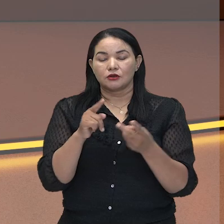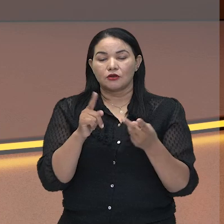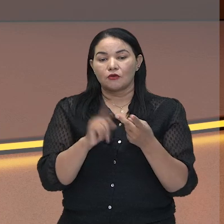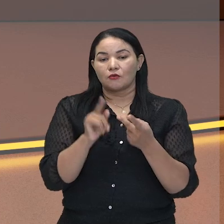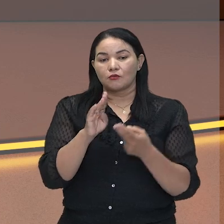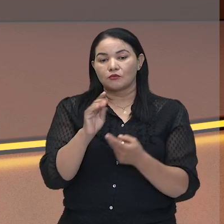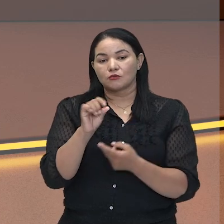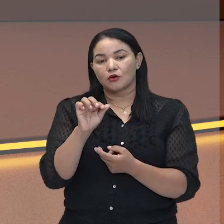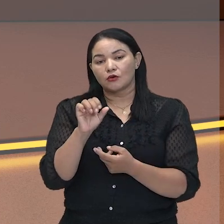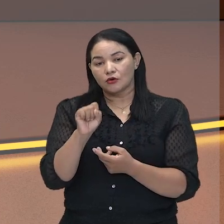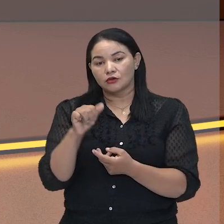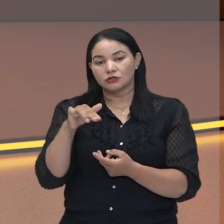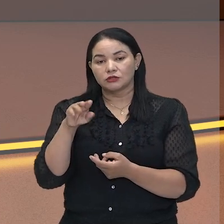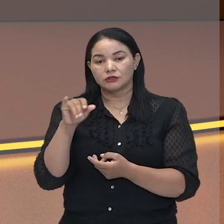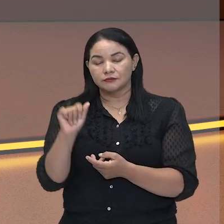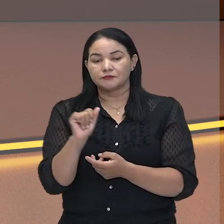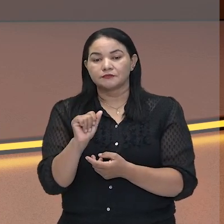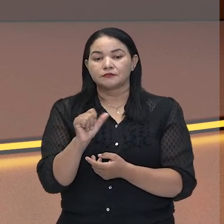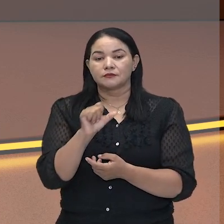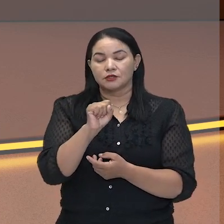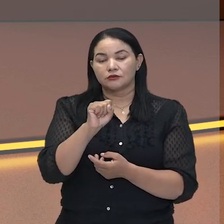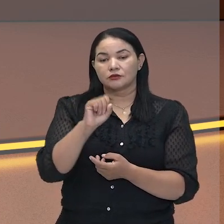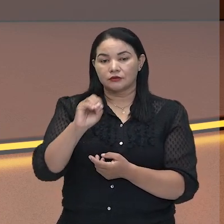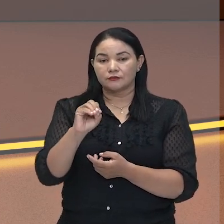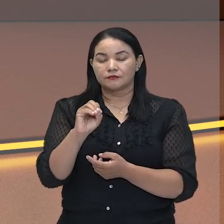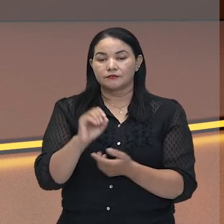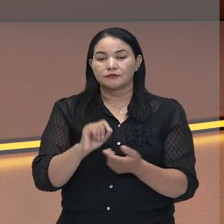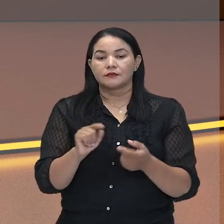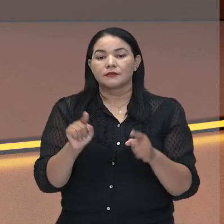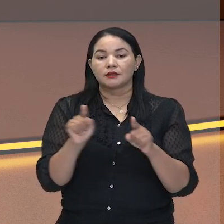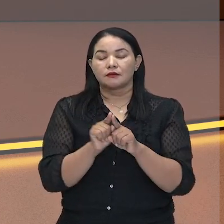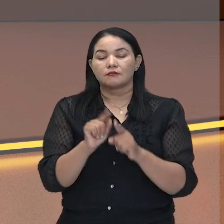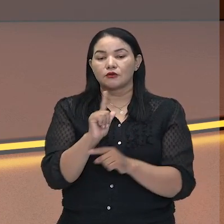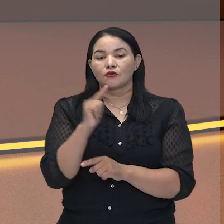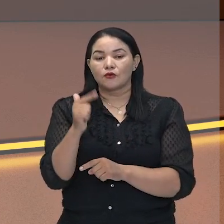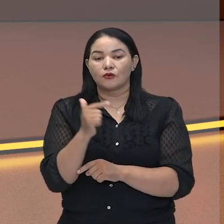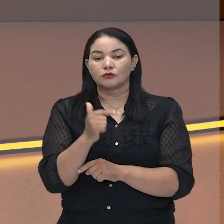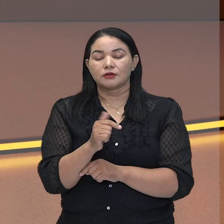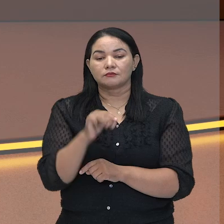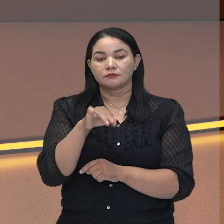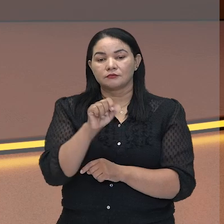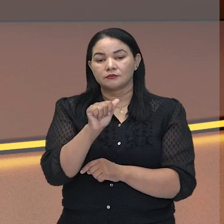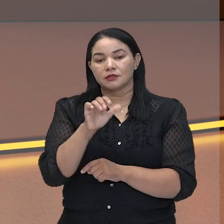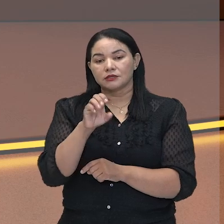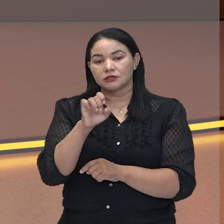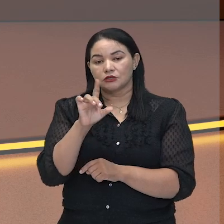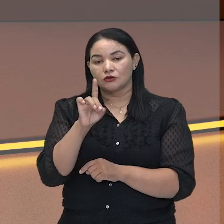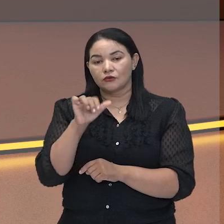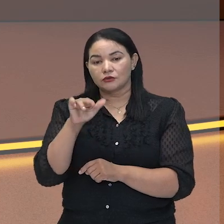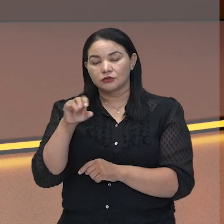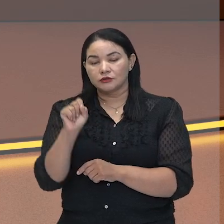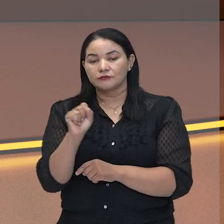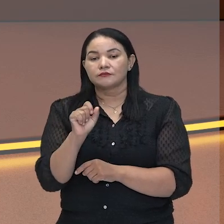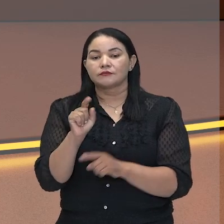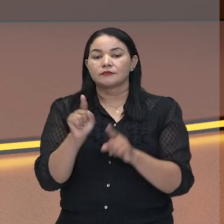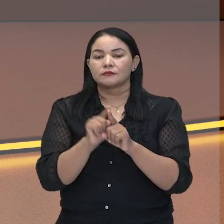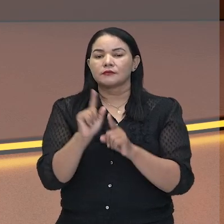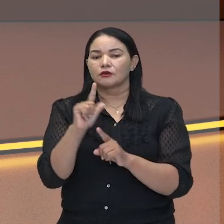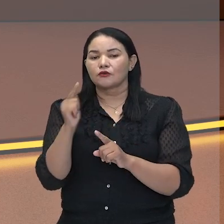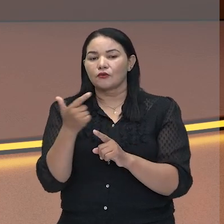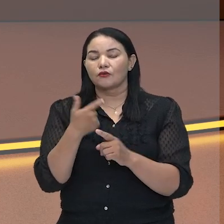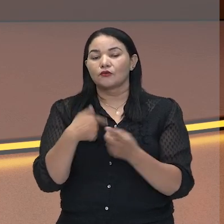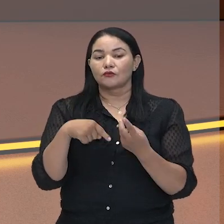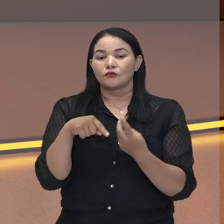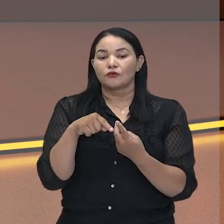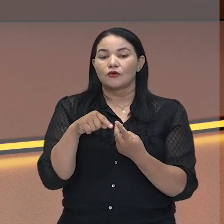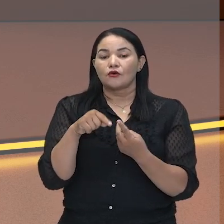em 80º lugar com 0,779, depois a Macedônia, a Moldávia, a Azerbaijão